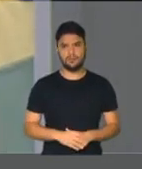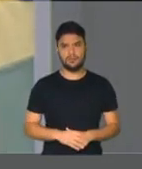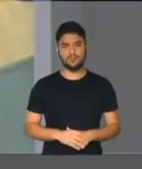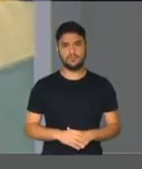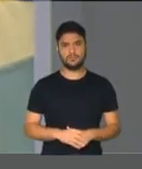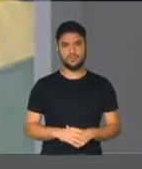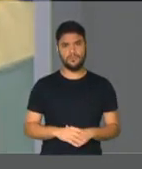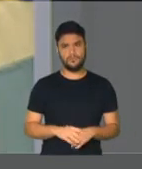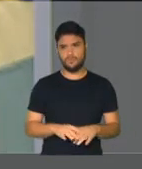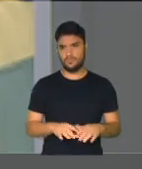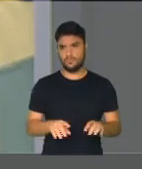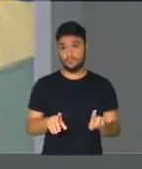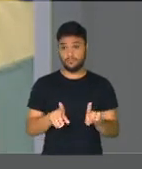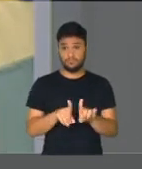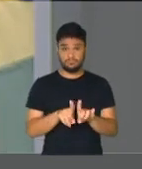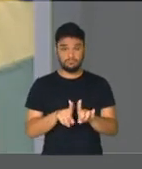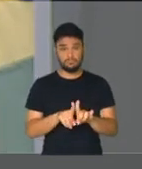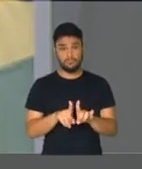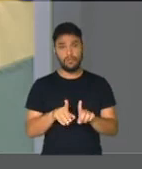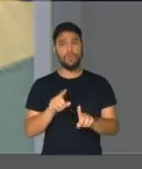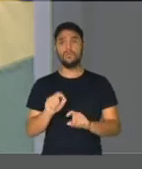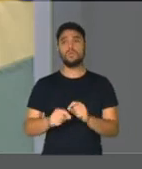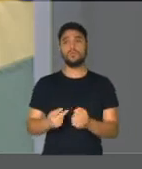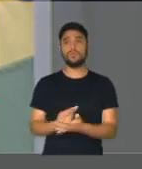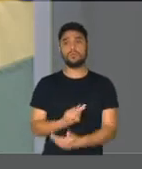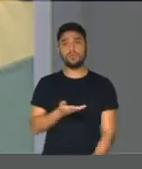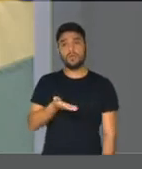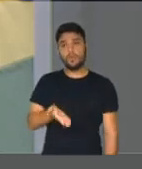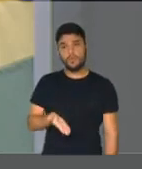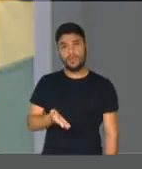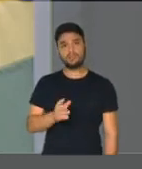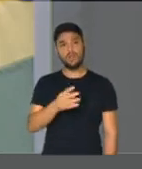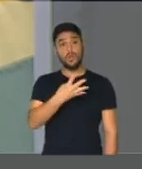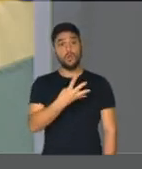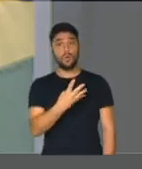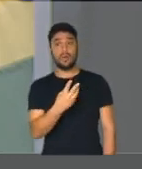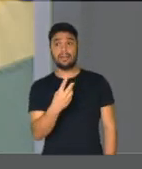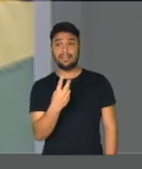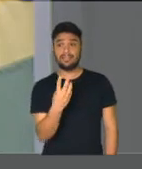sem incremento de renda, o que acontece